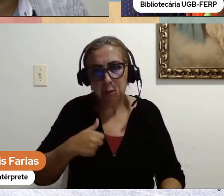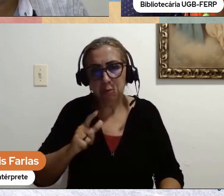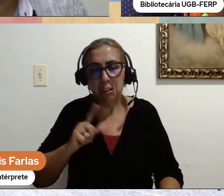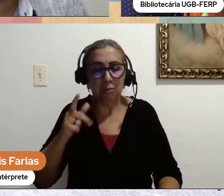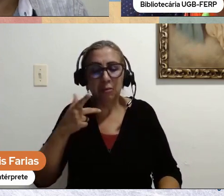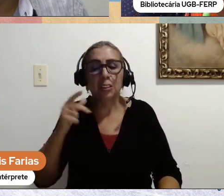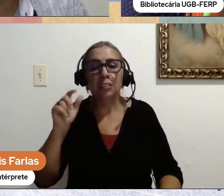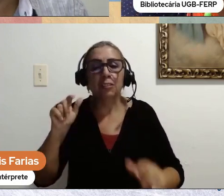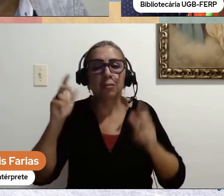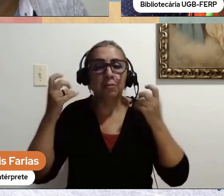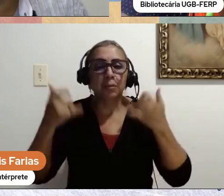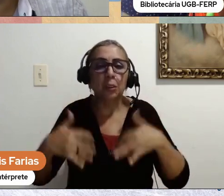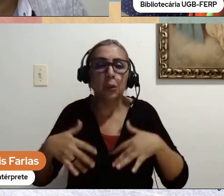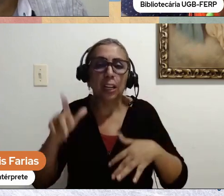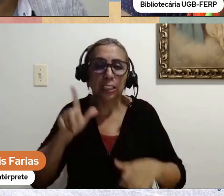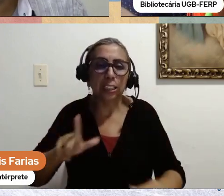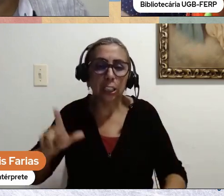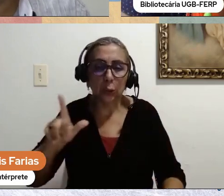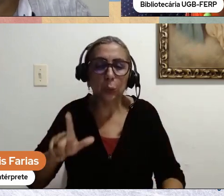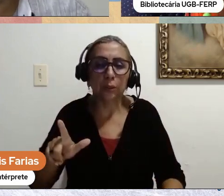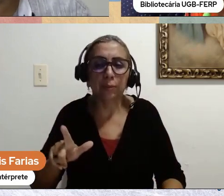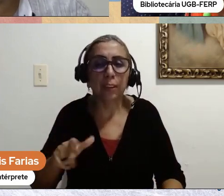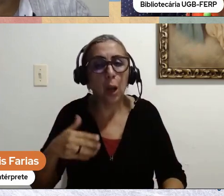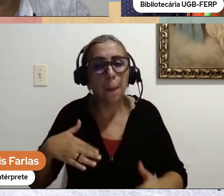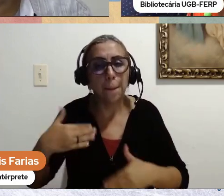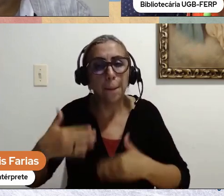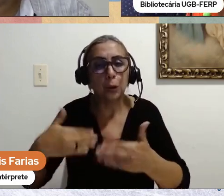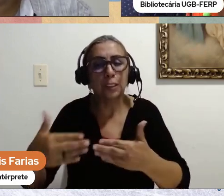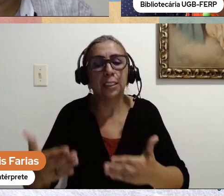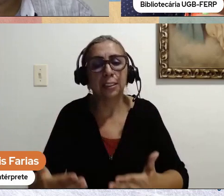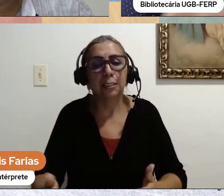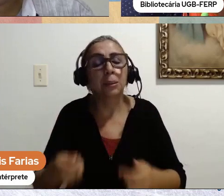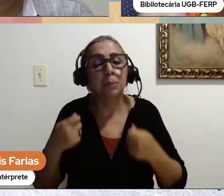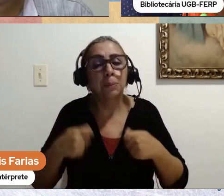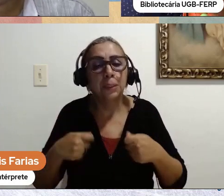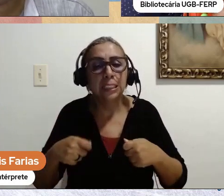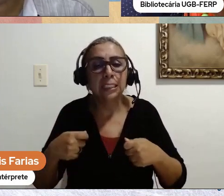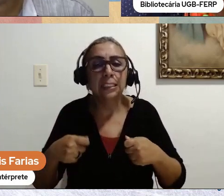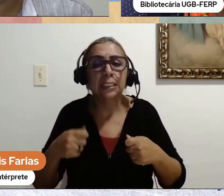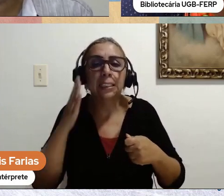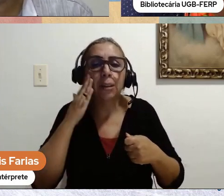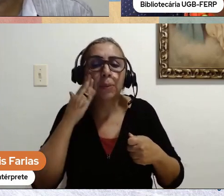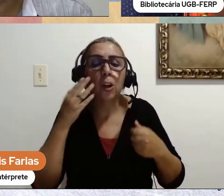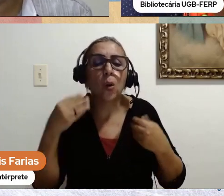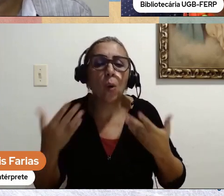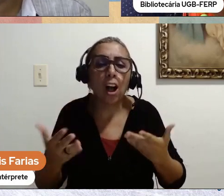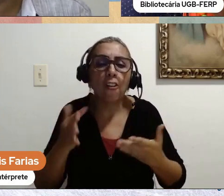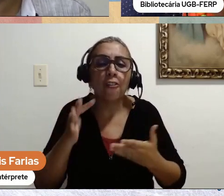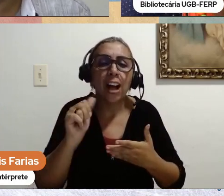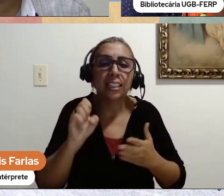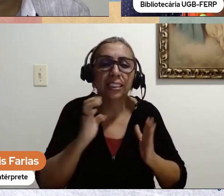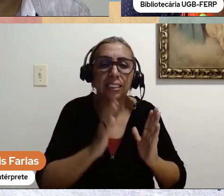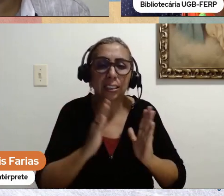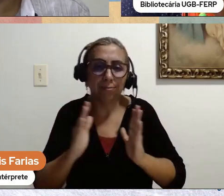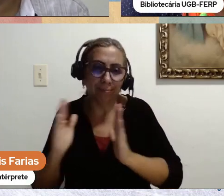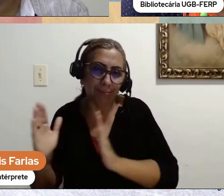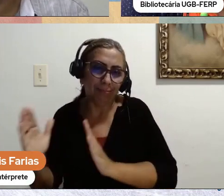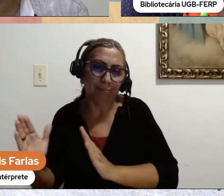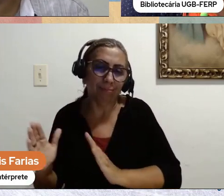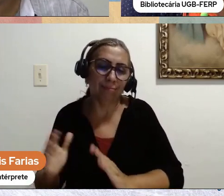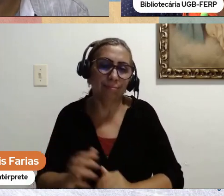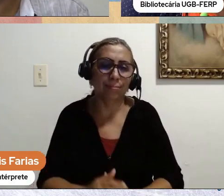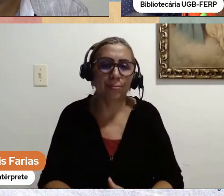Mas como é dito na literatura, é um processo. E aí você precisa saber quais são as fases que estão nesse processo.